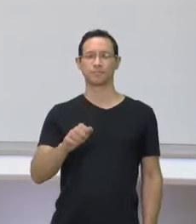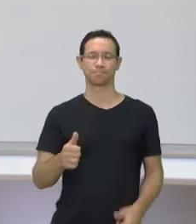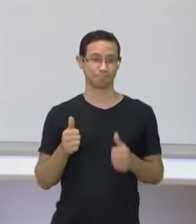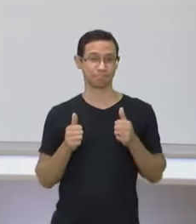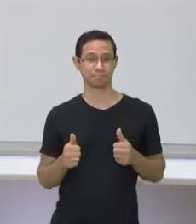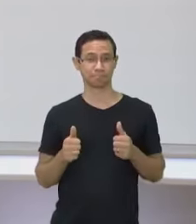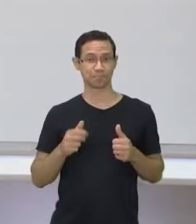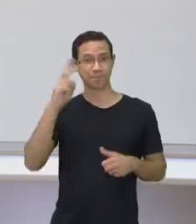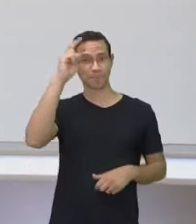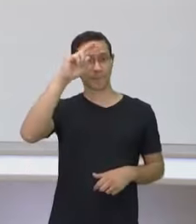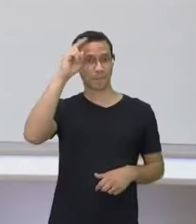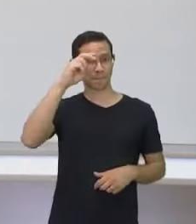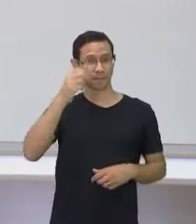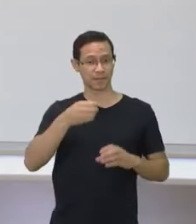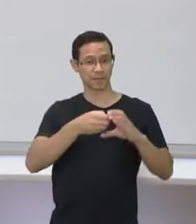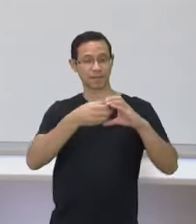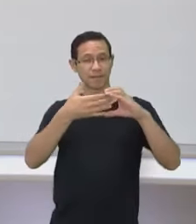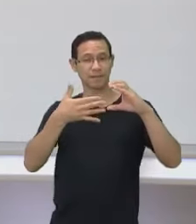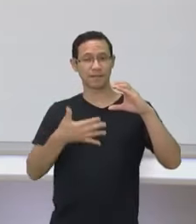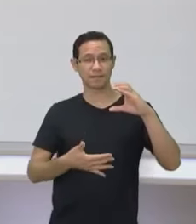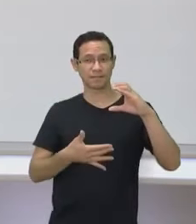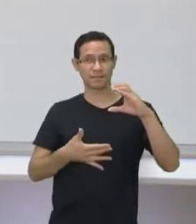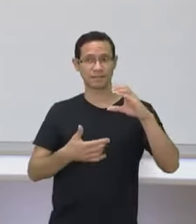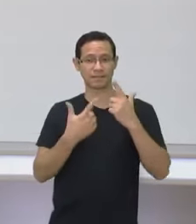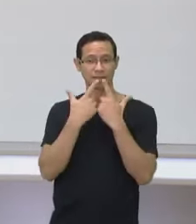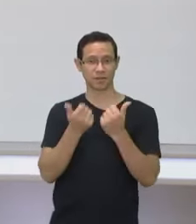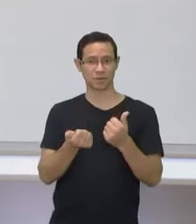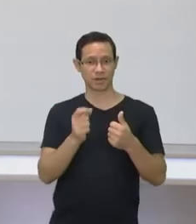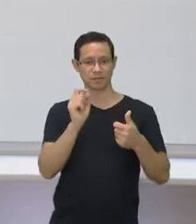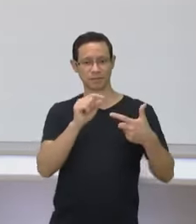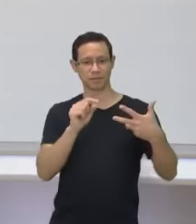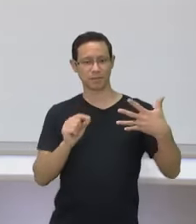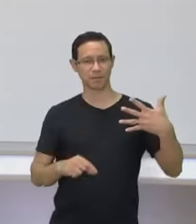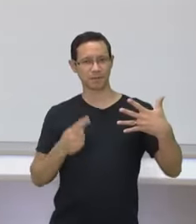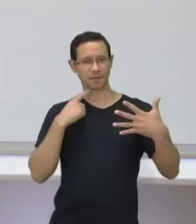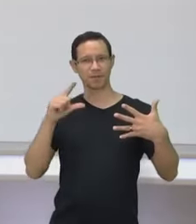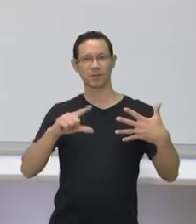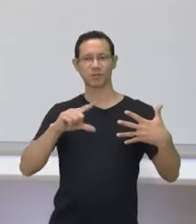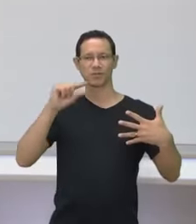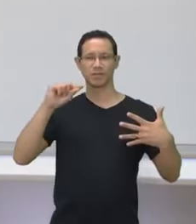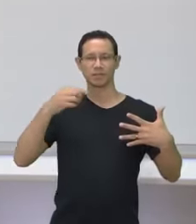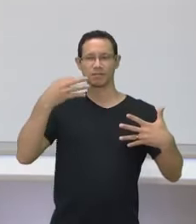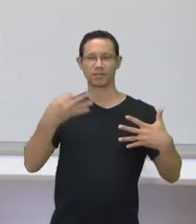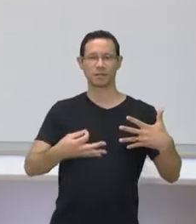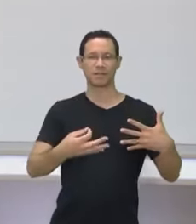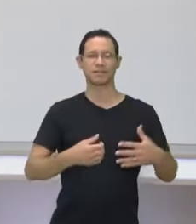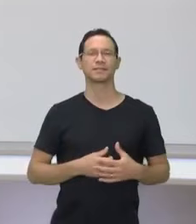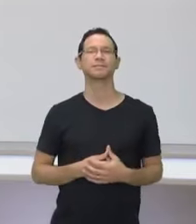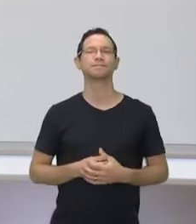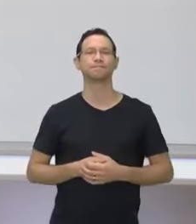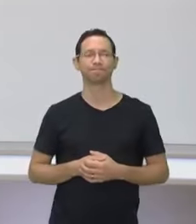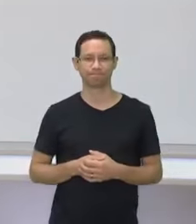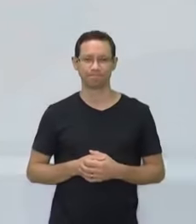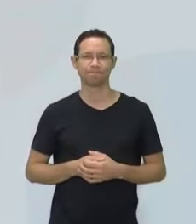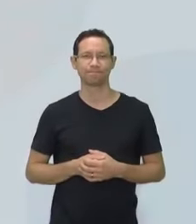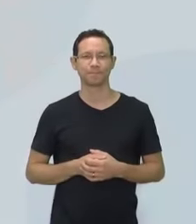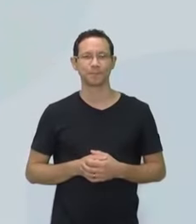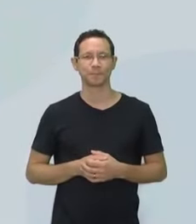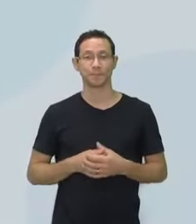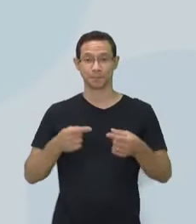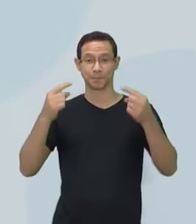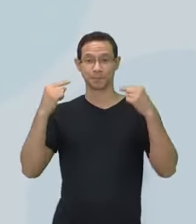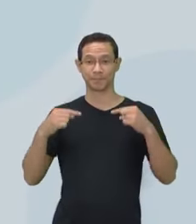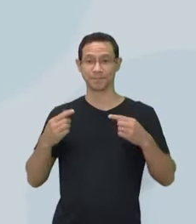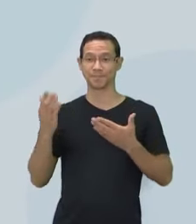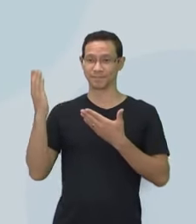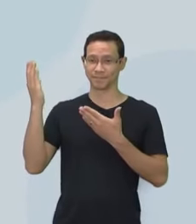Então, lembrar disso, né? As características que cada figura de linguagem traz ao texto para você poder escolher corretamente. Muito bem, vamos ao segundo